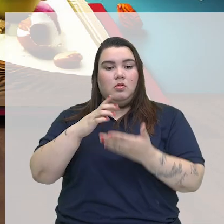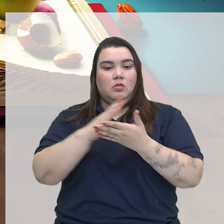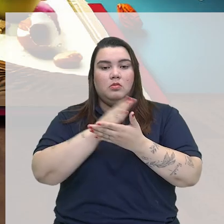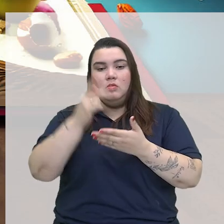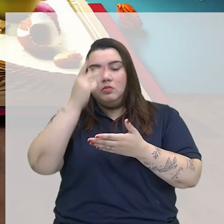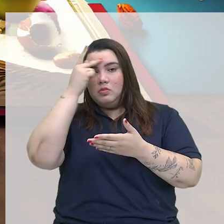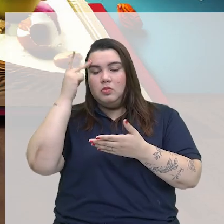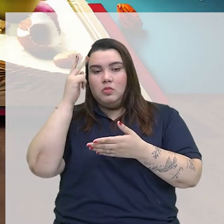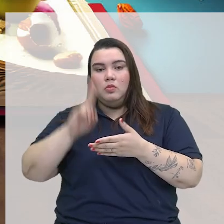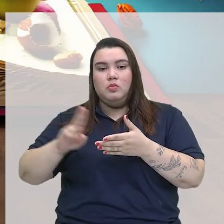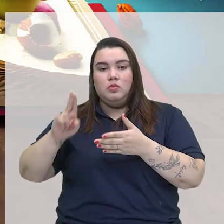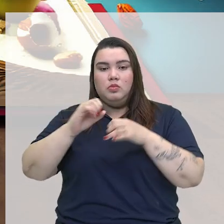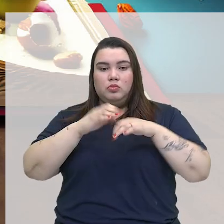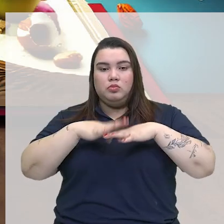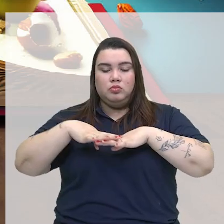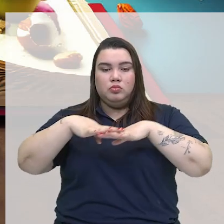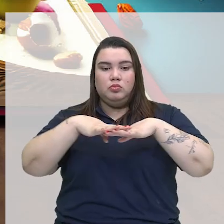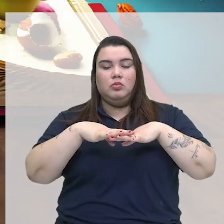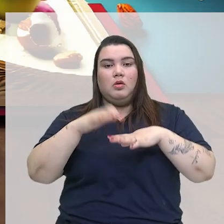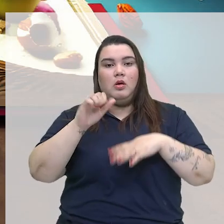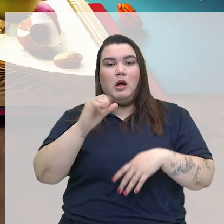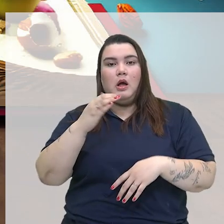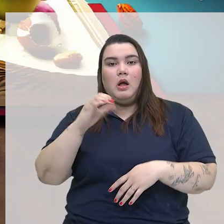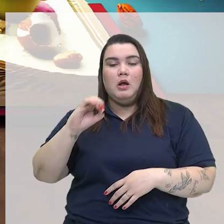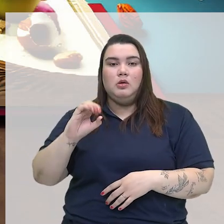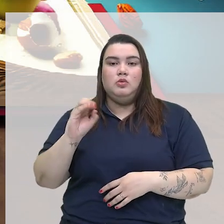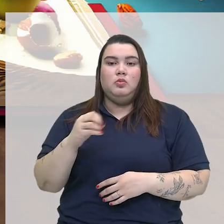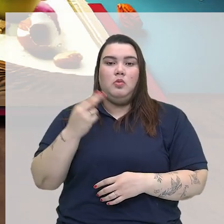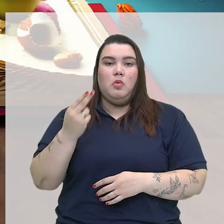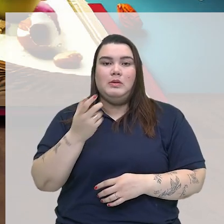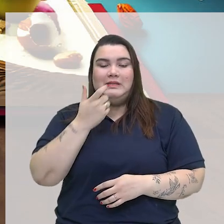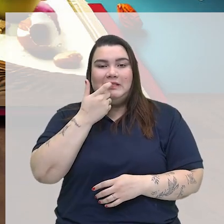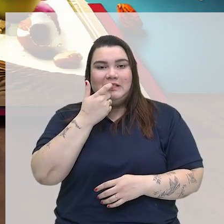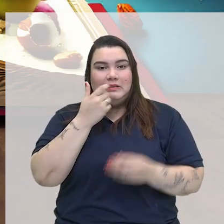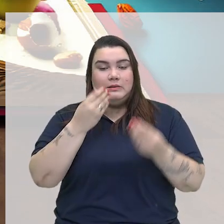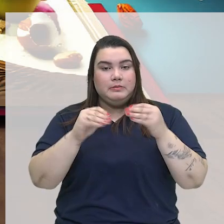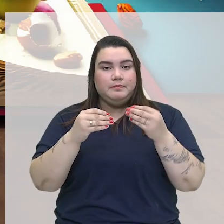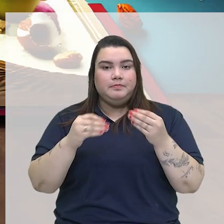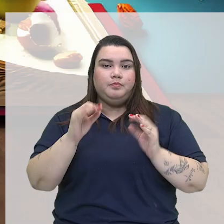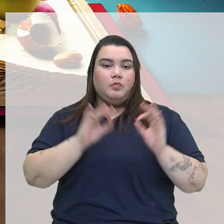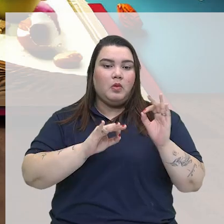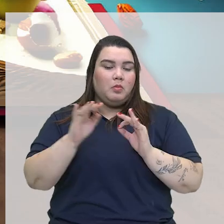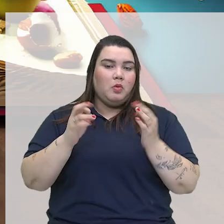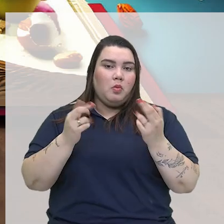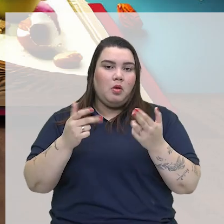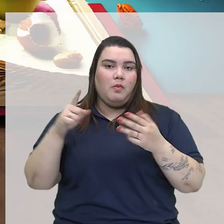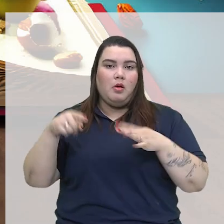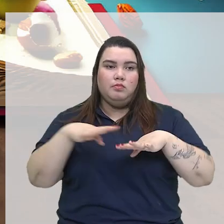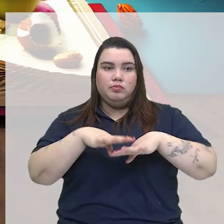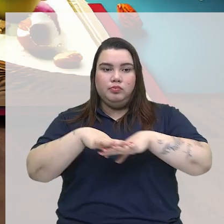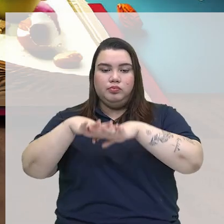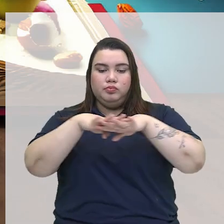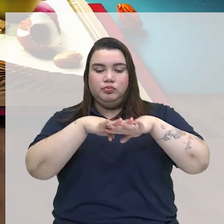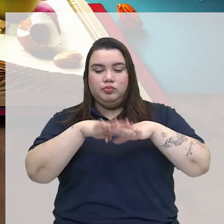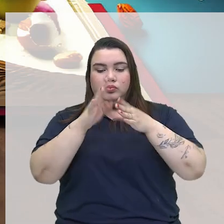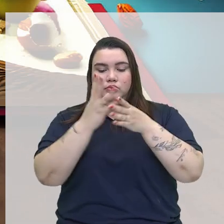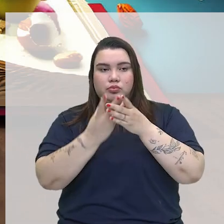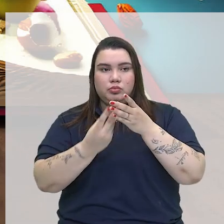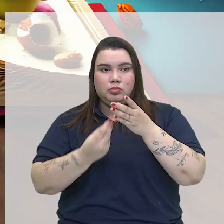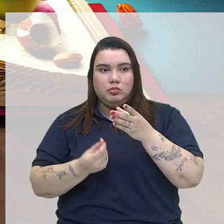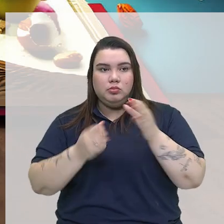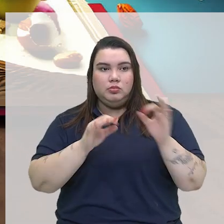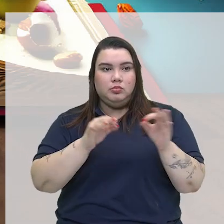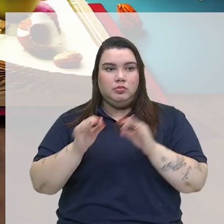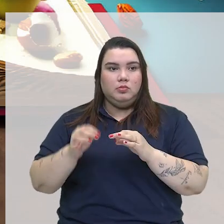de filtro de plástico ou de aço. Ou seja, o processo é o mesmo, é filtração. Essa